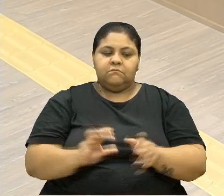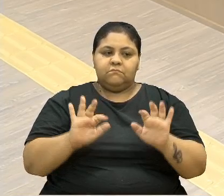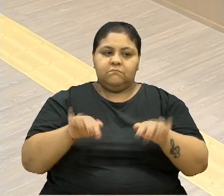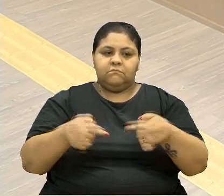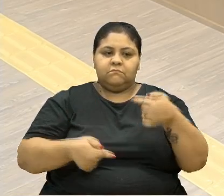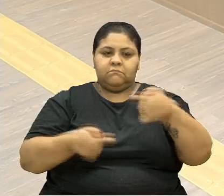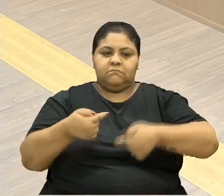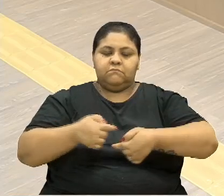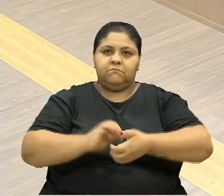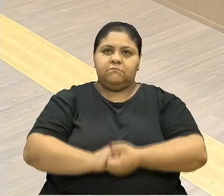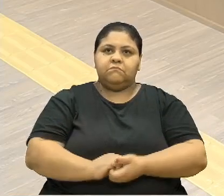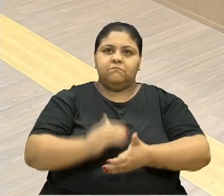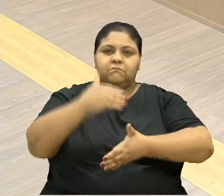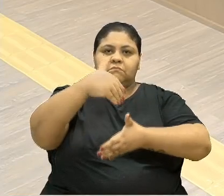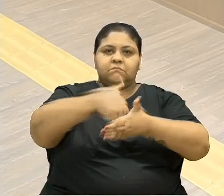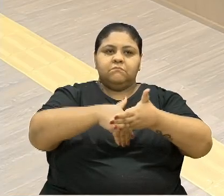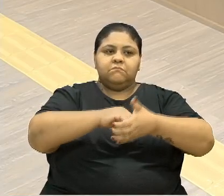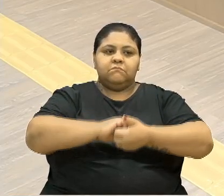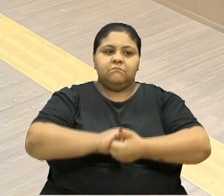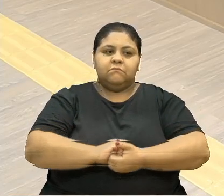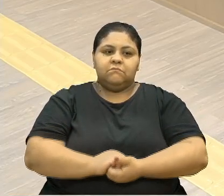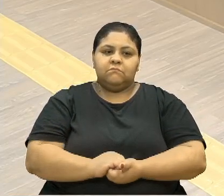Encerrada a discussão. Em votação.